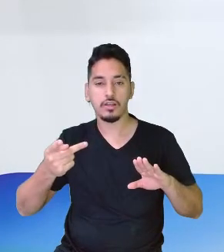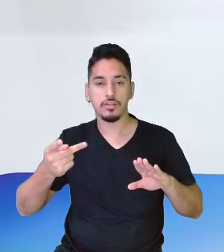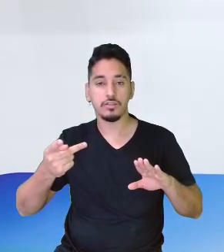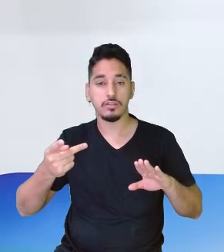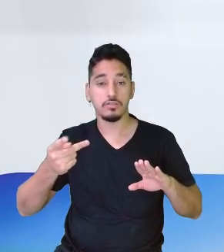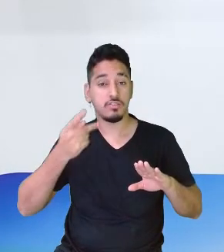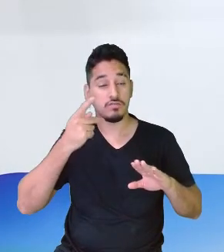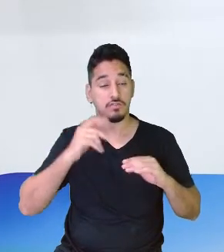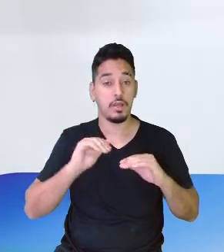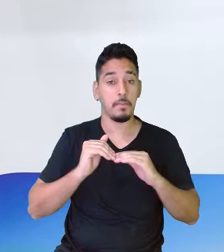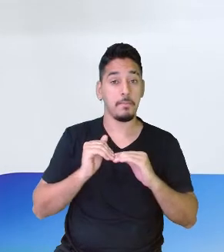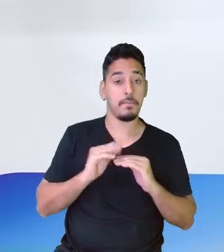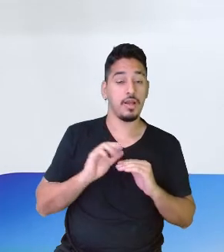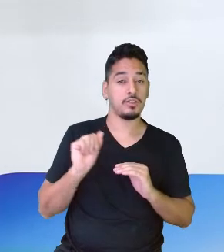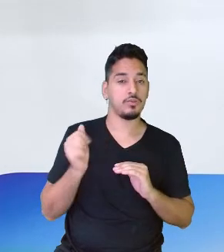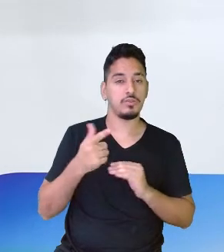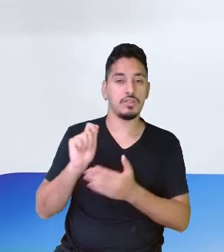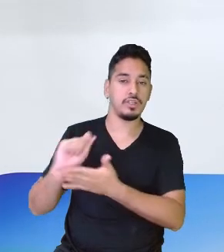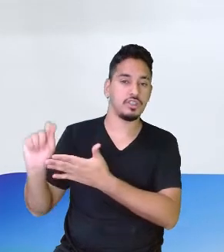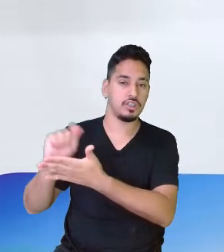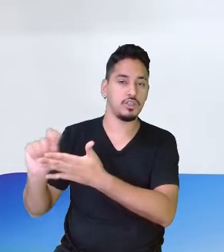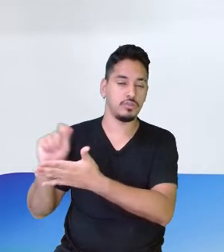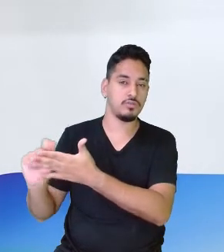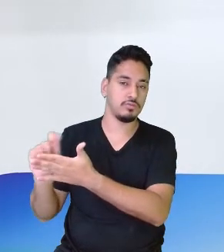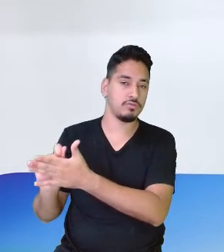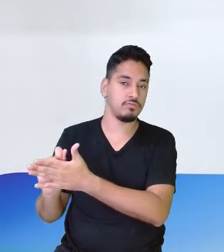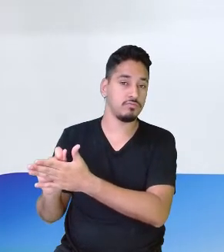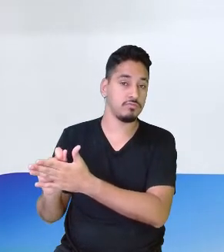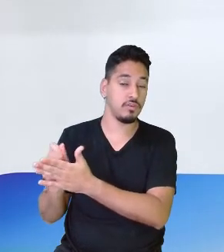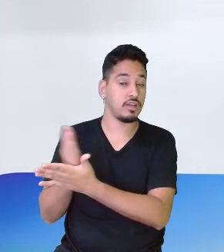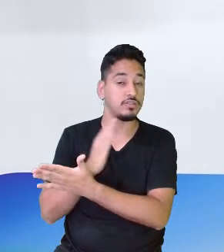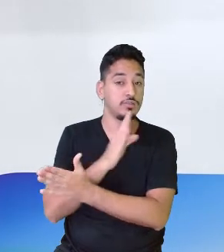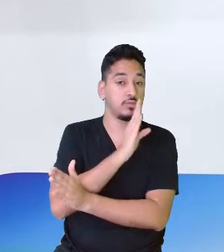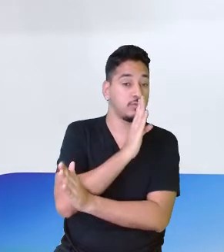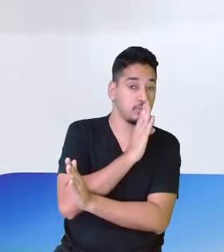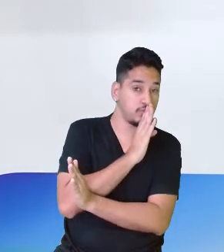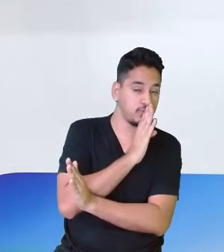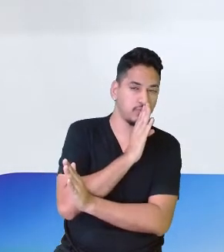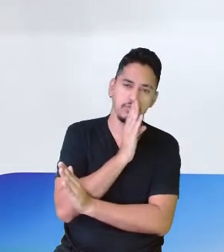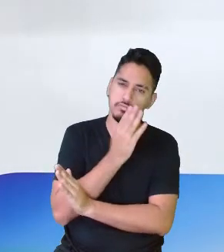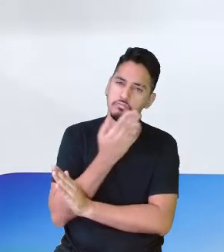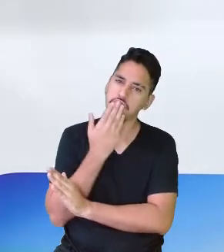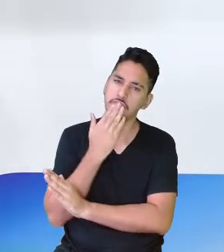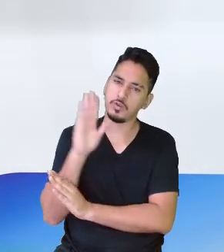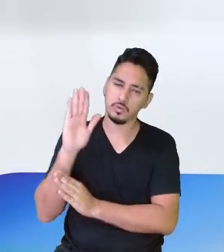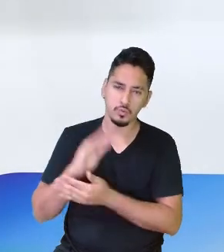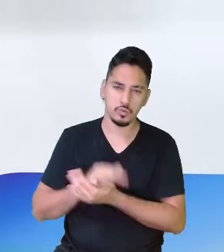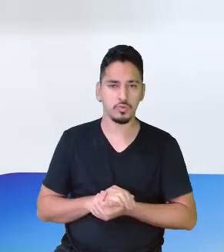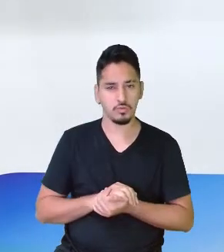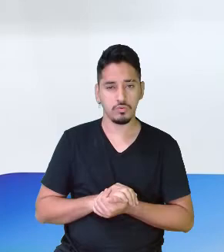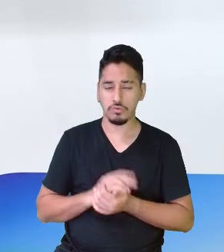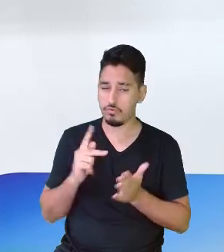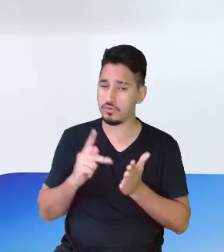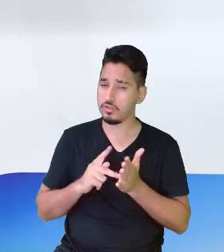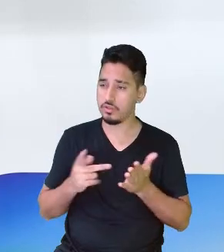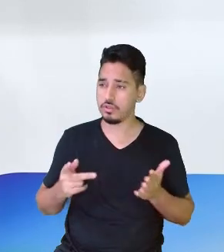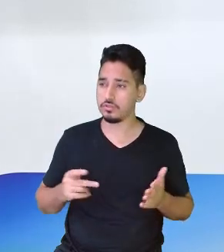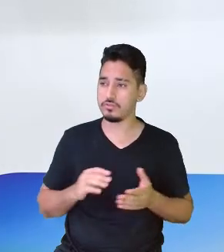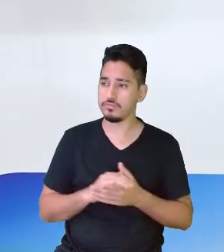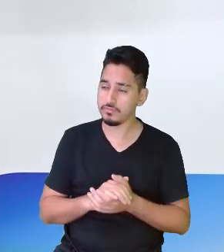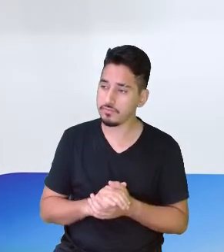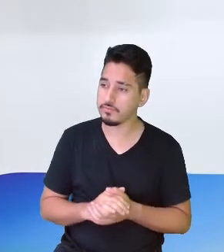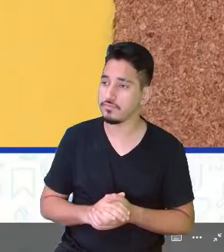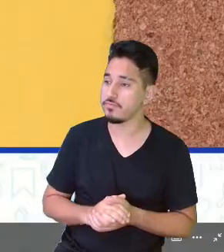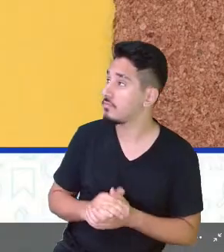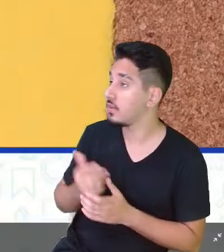muito mais do que o que está explícito. Tá? Juro que isso é verdade. Eu trouxe